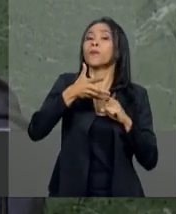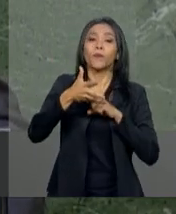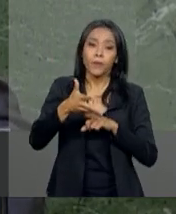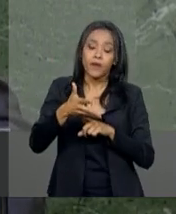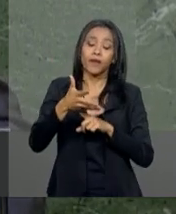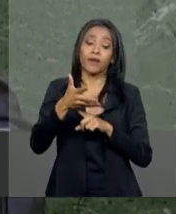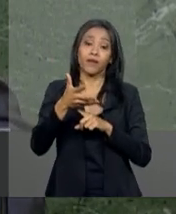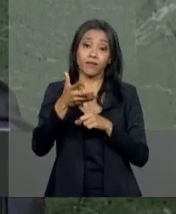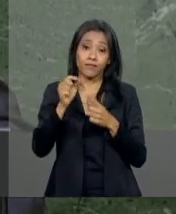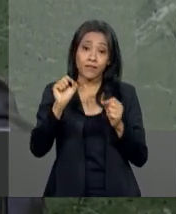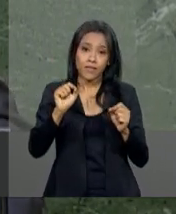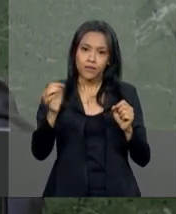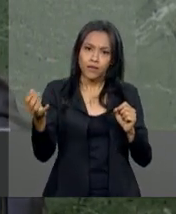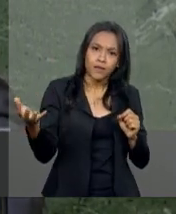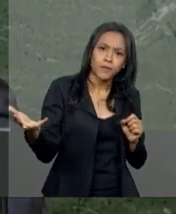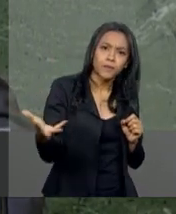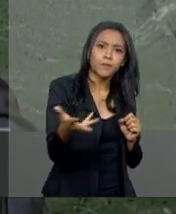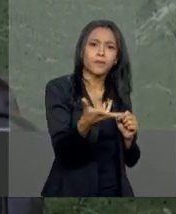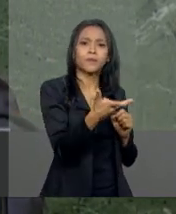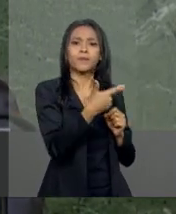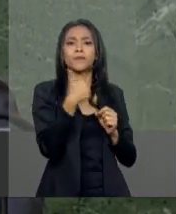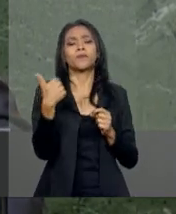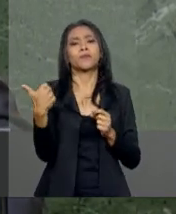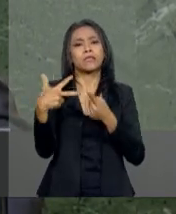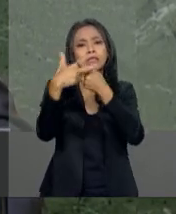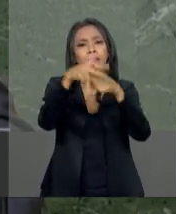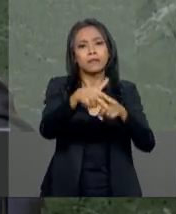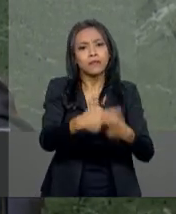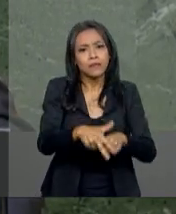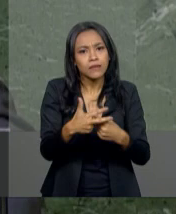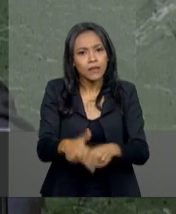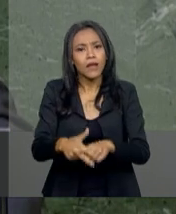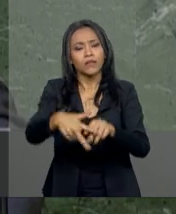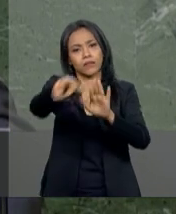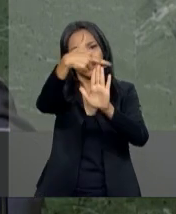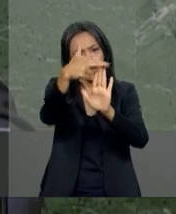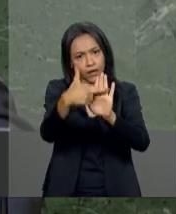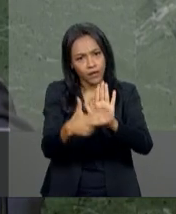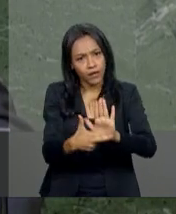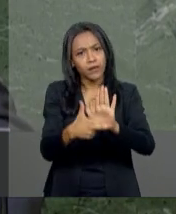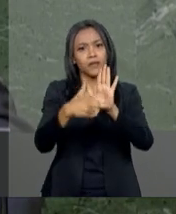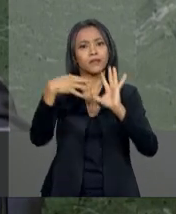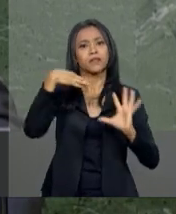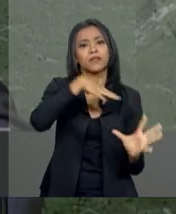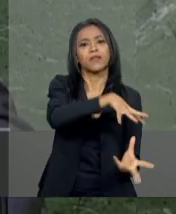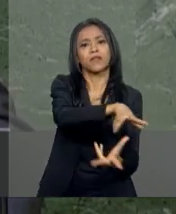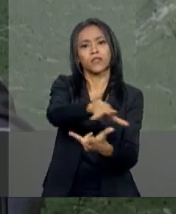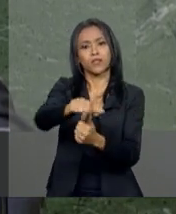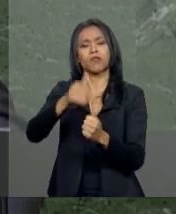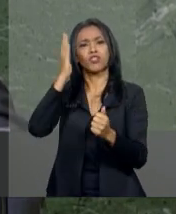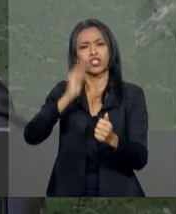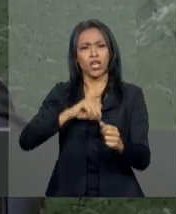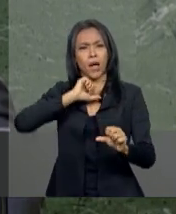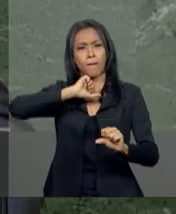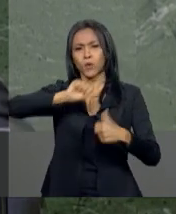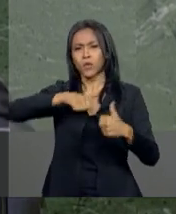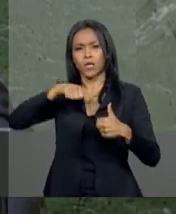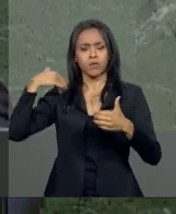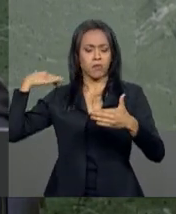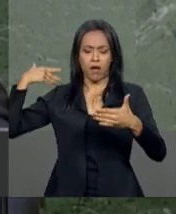aprimoramento da ordem internacional que ele ficamos ao longo de muitas